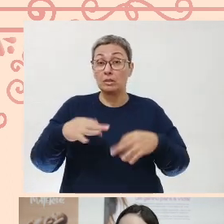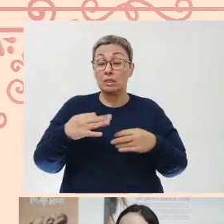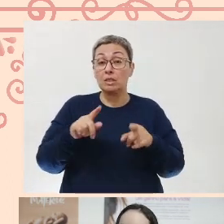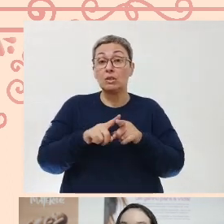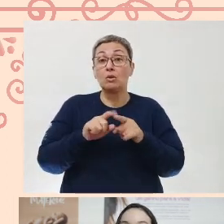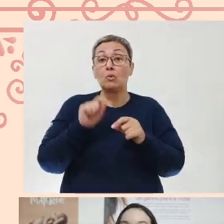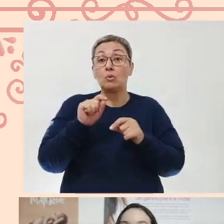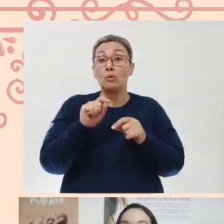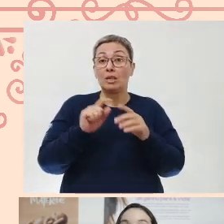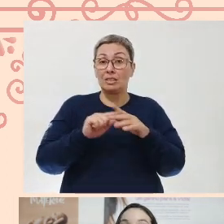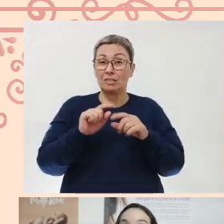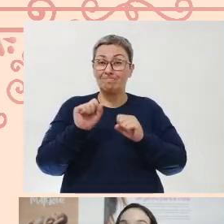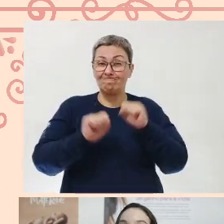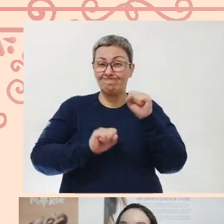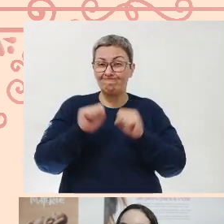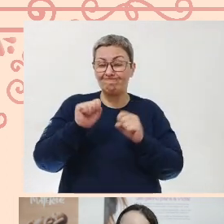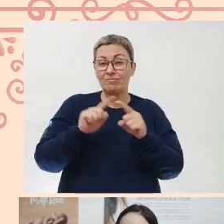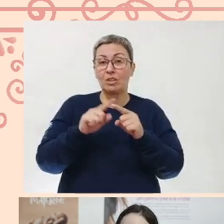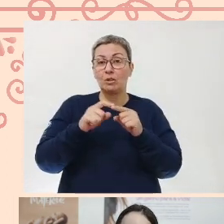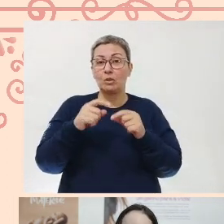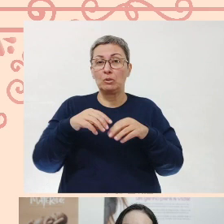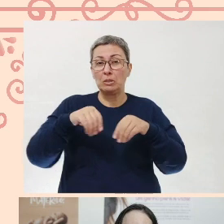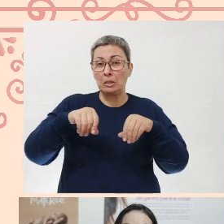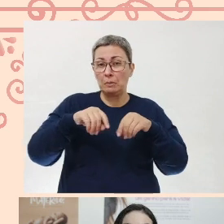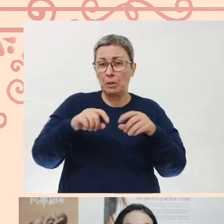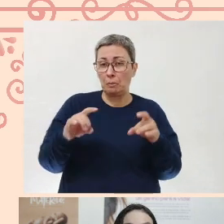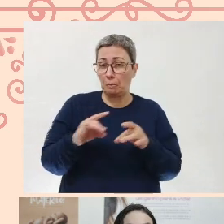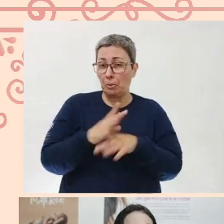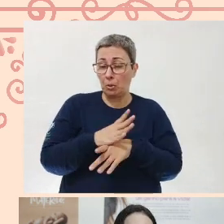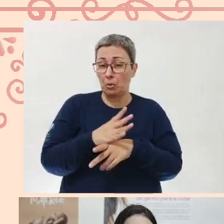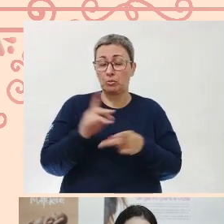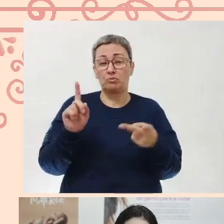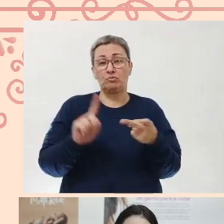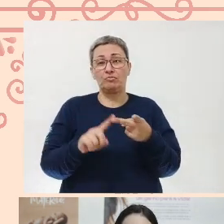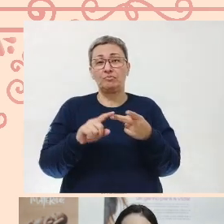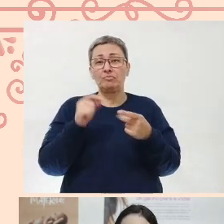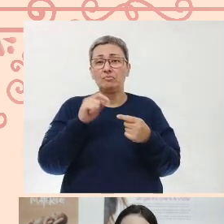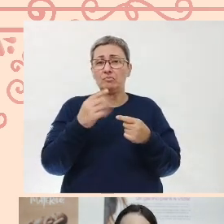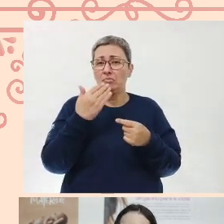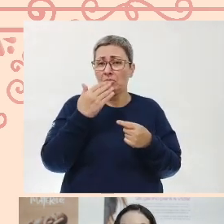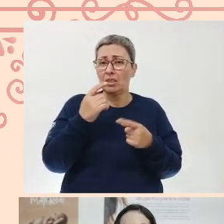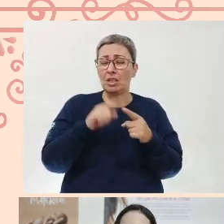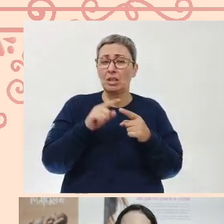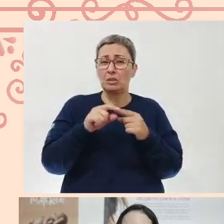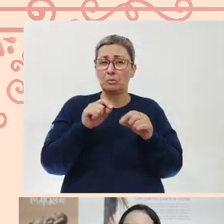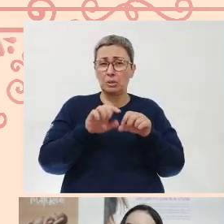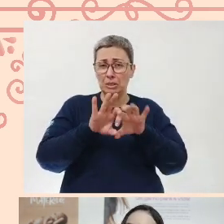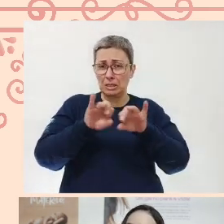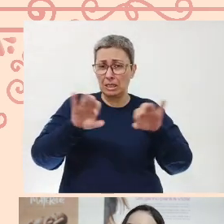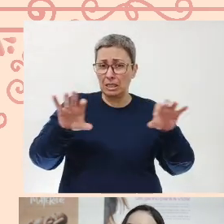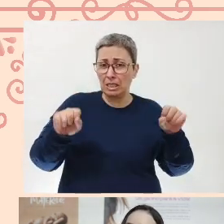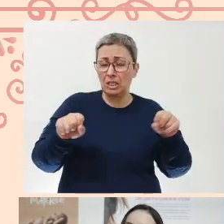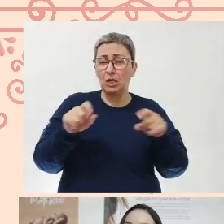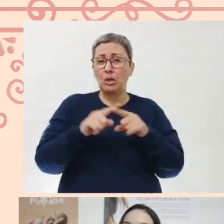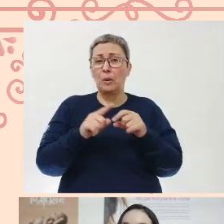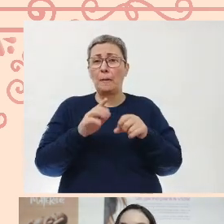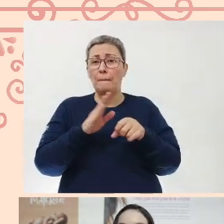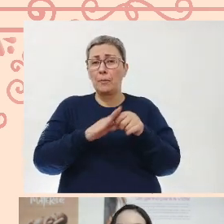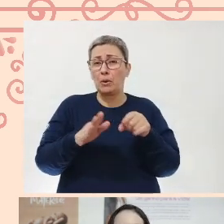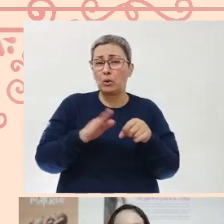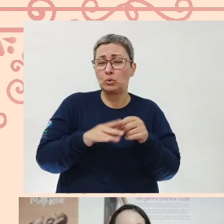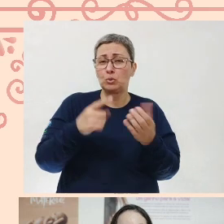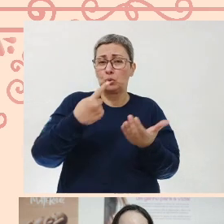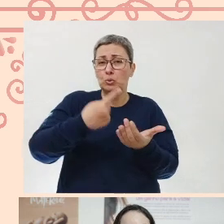causar cólica? São produtos industrializados. Então, temperos prontos podem causar cólica. Esses alimentos embutidos,